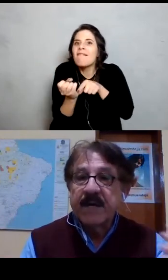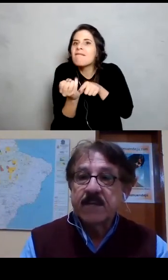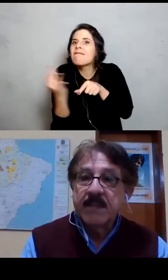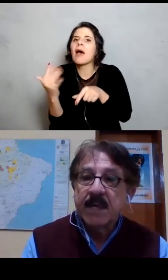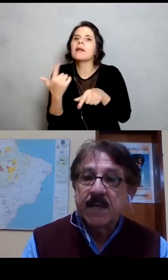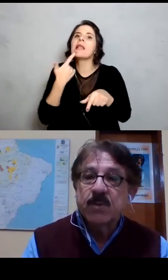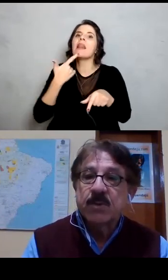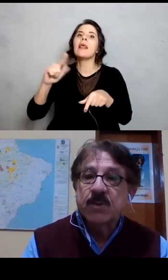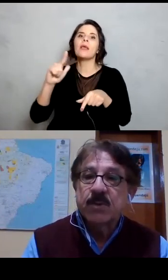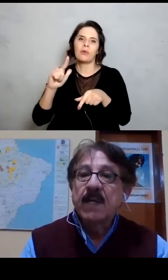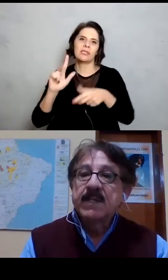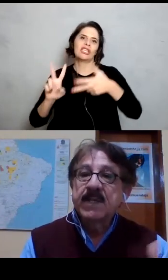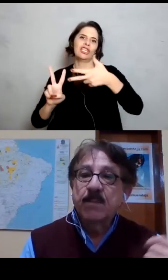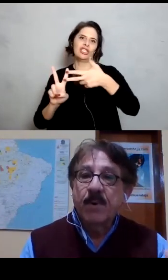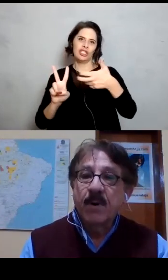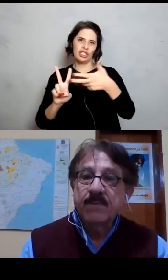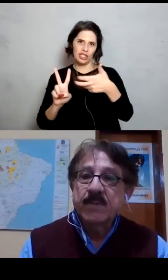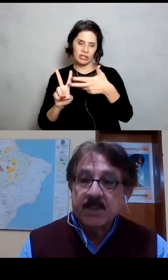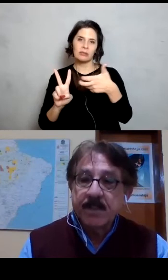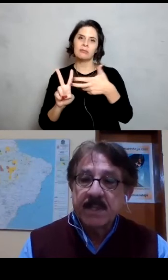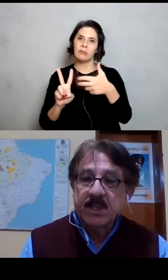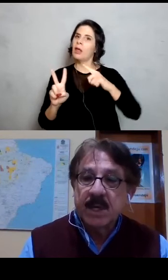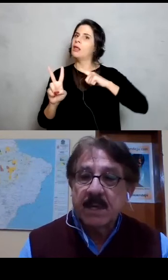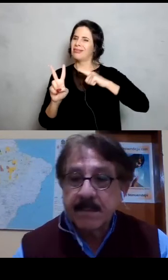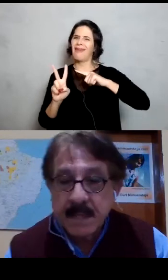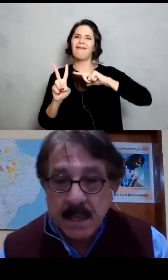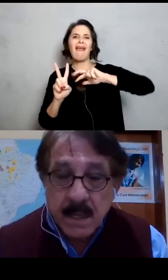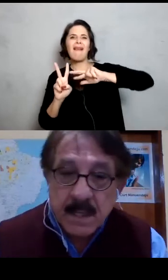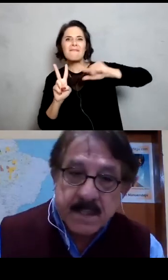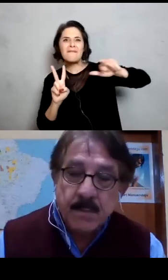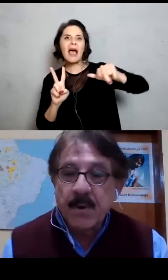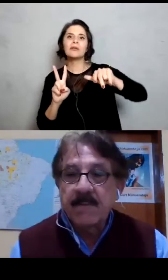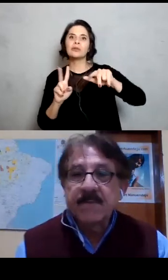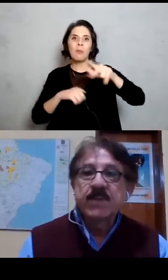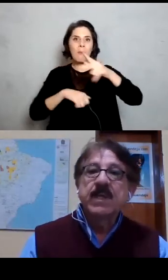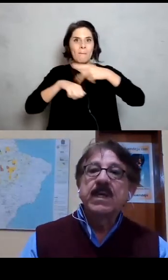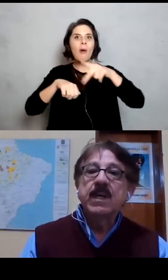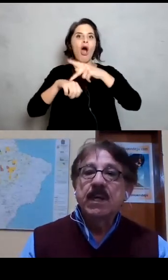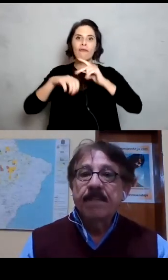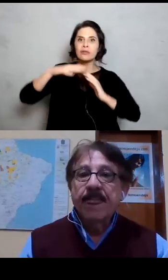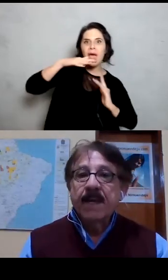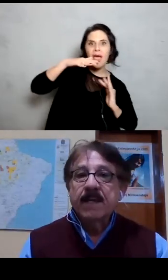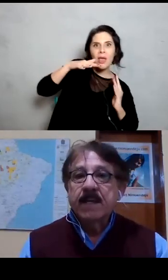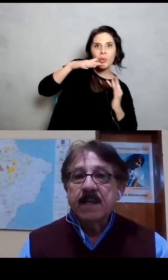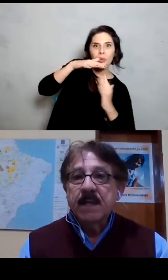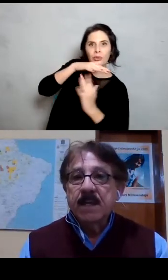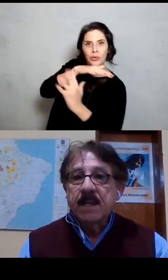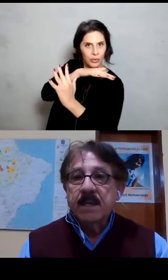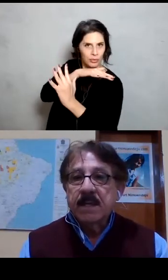em várias migrações, são povos, pode deixar, Marina, são povos que